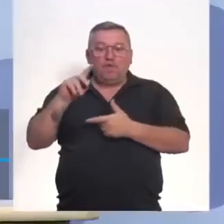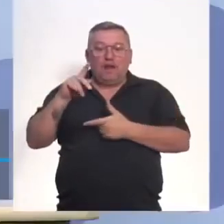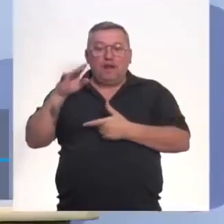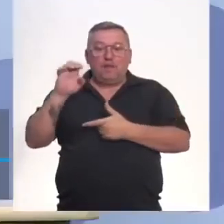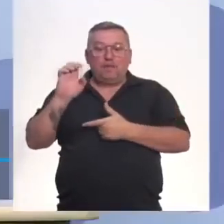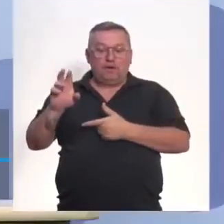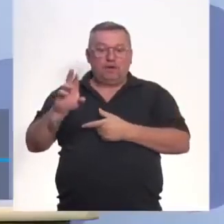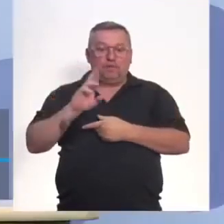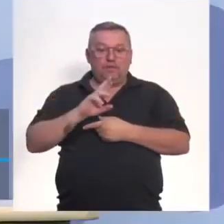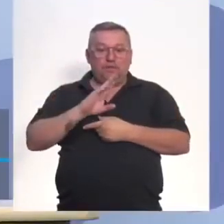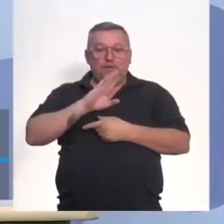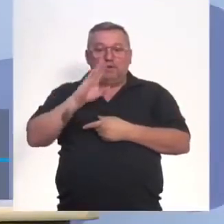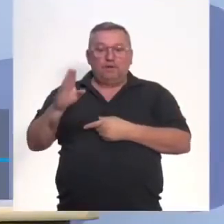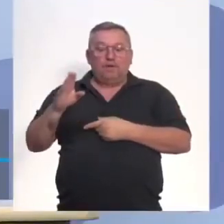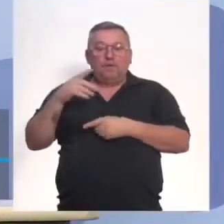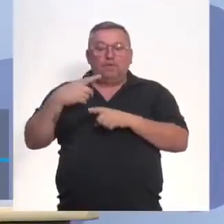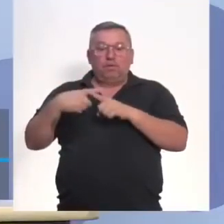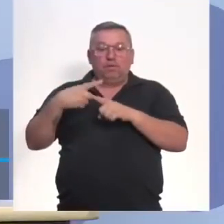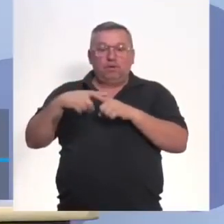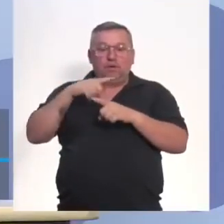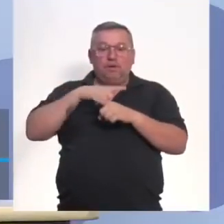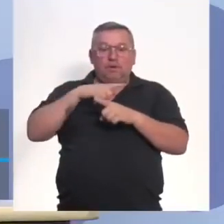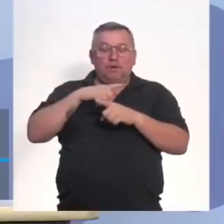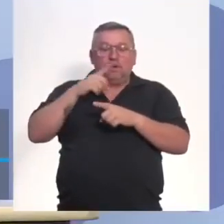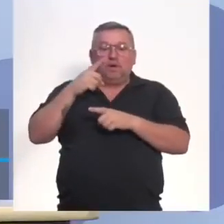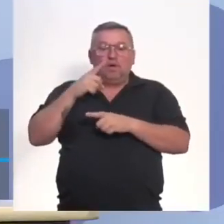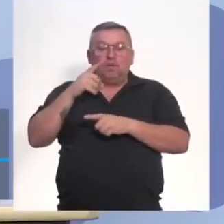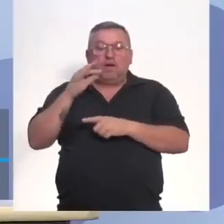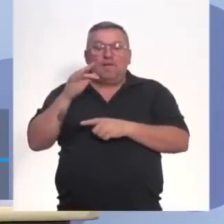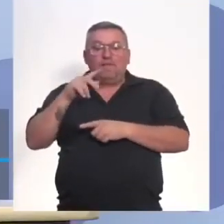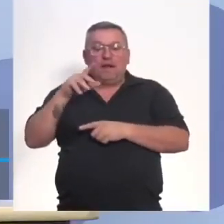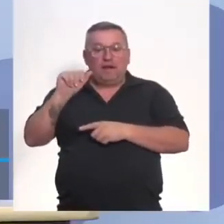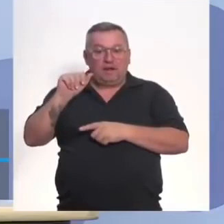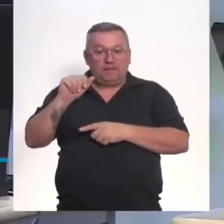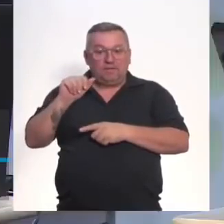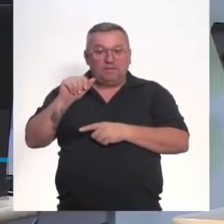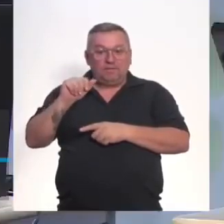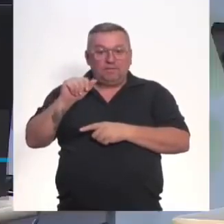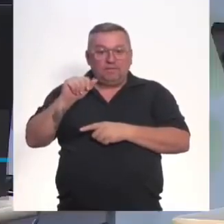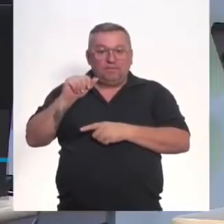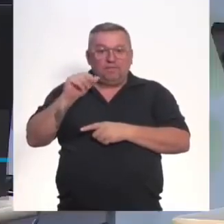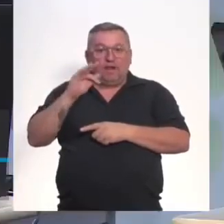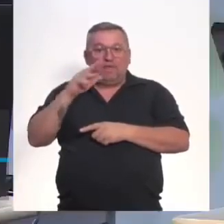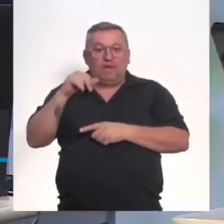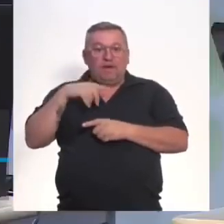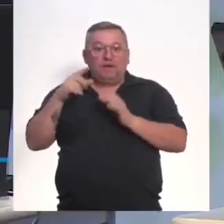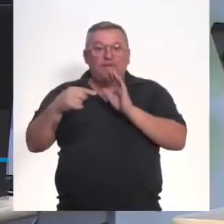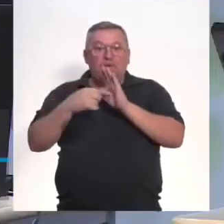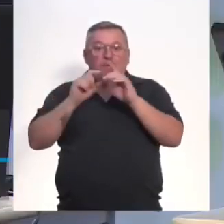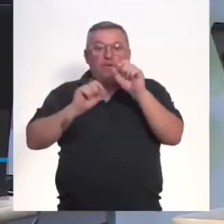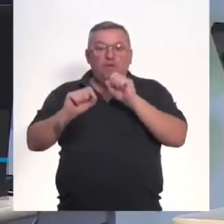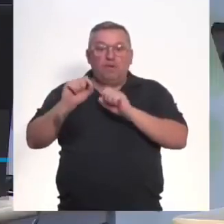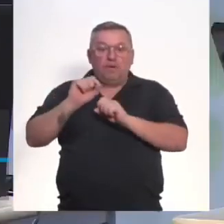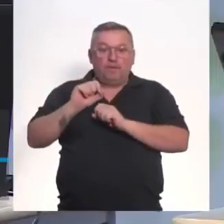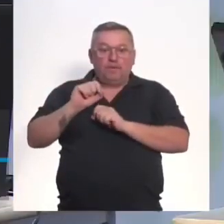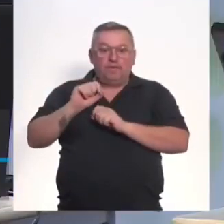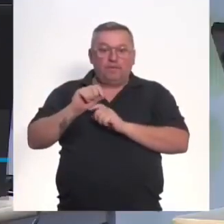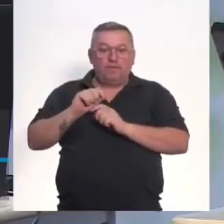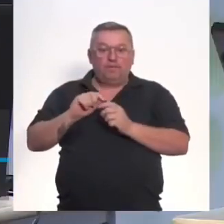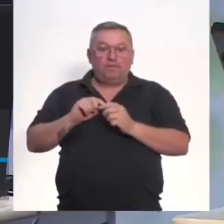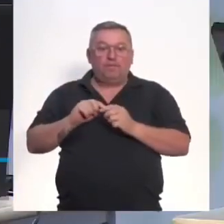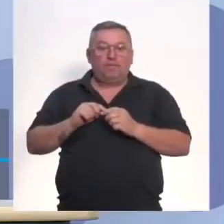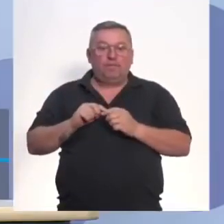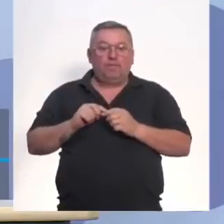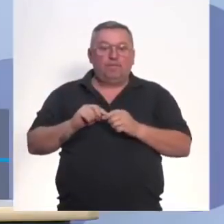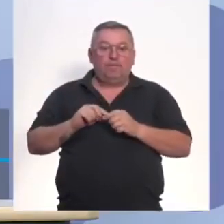respondeu aqui. É direto, pois há uma fala. Há uma fala. E essa fala está pontuada pelo quê? Que a Pro acabou de falar. Como